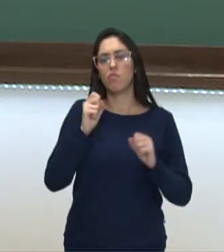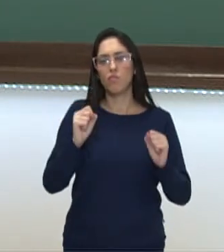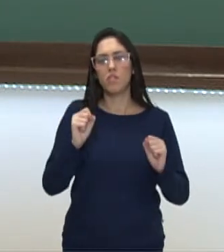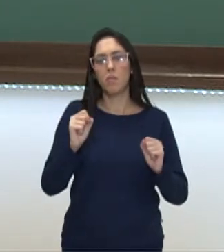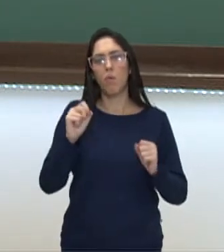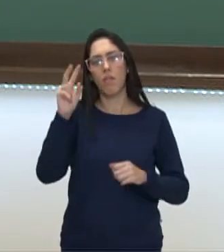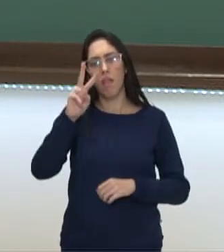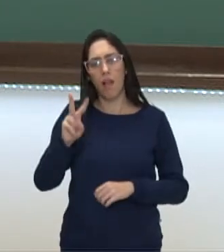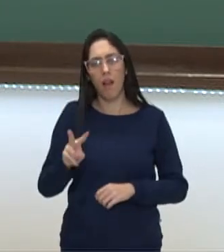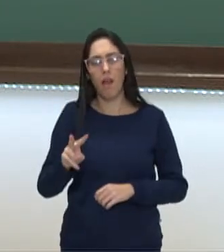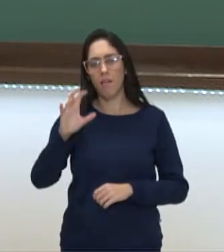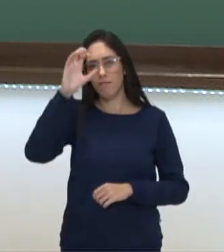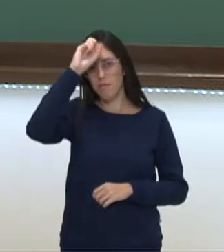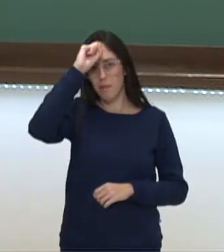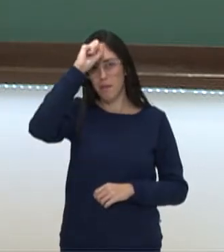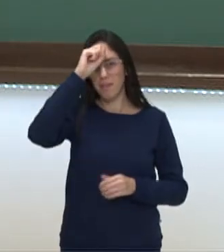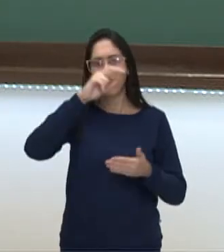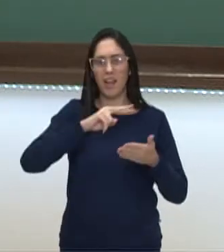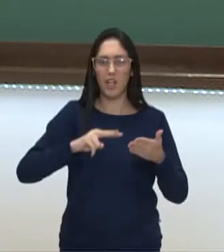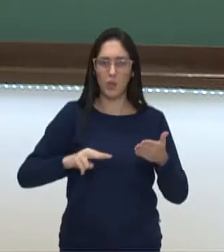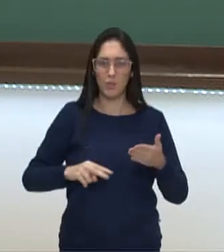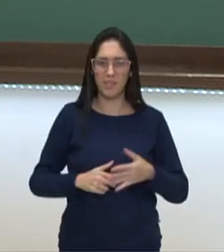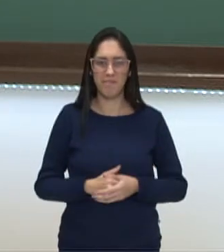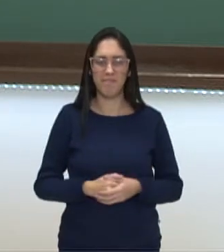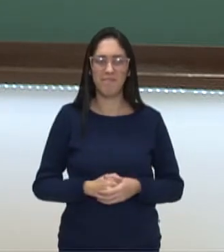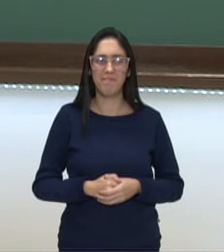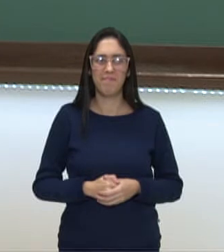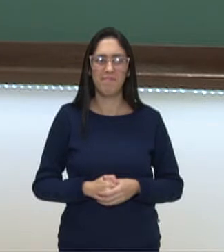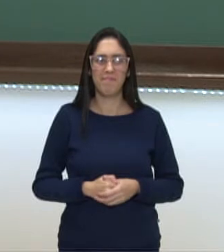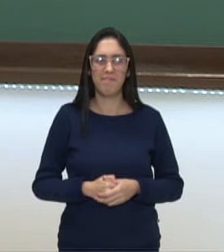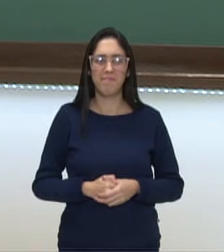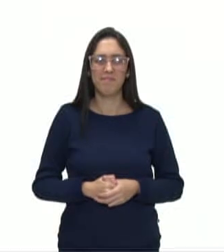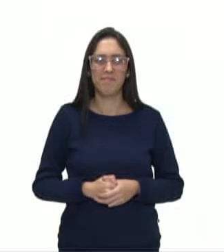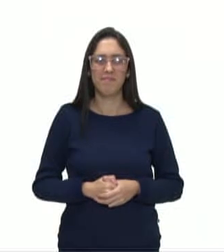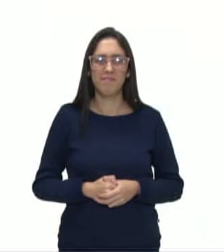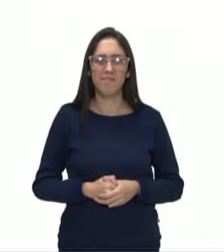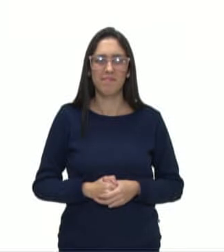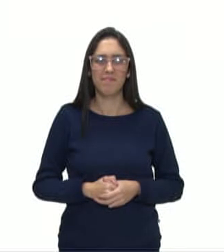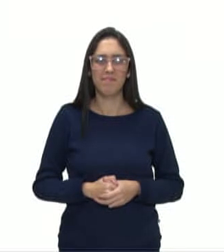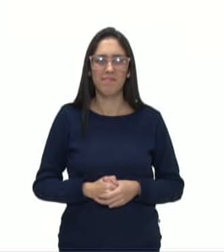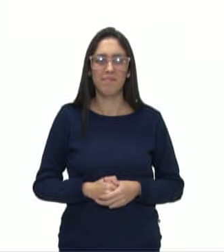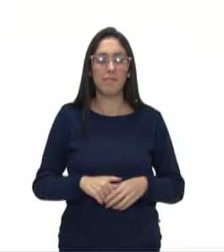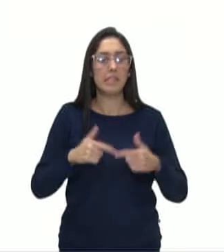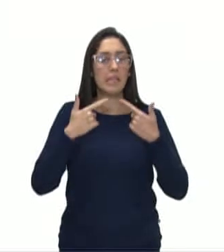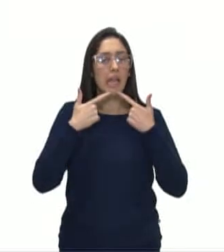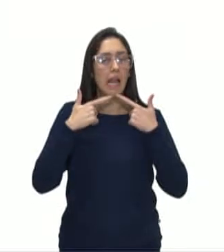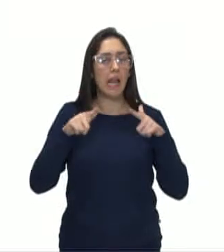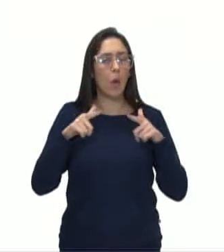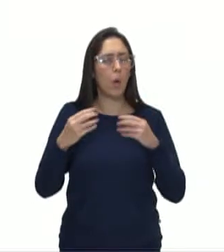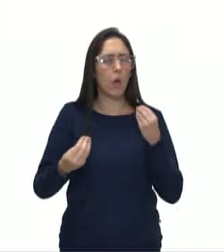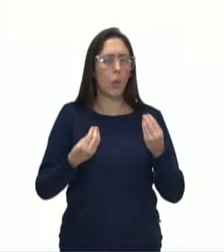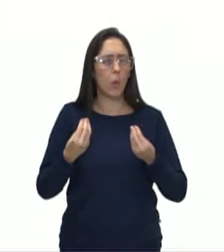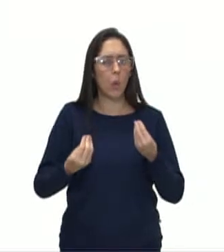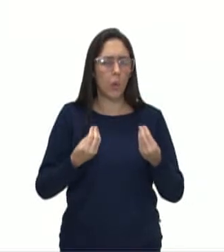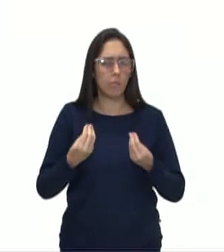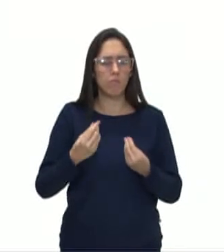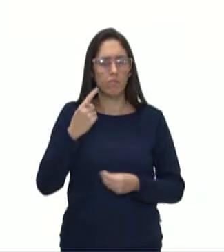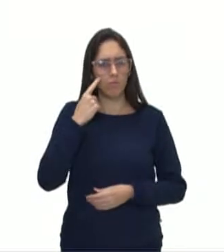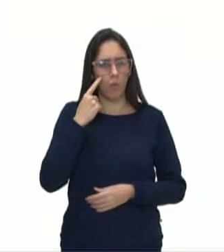podem apreciar a leitura, beleza? Analisando a língua, olha aqui,